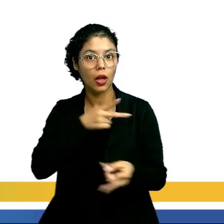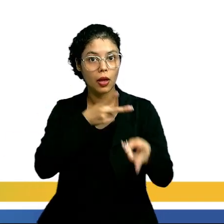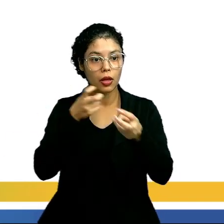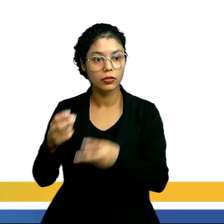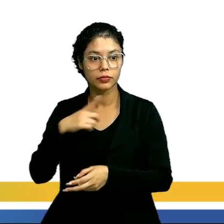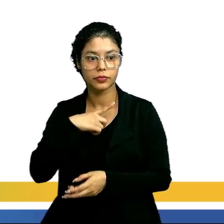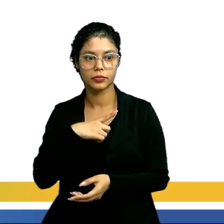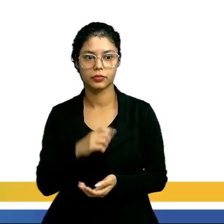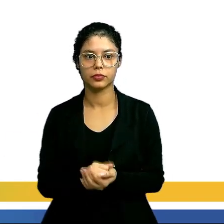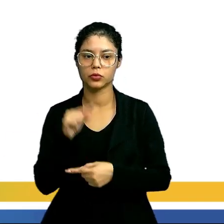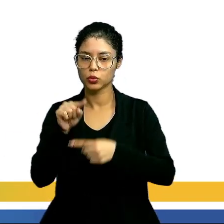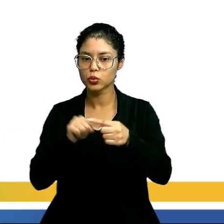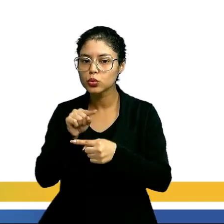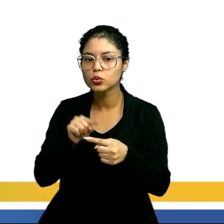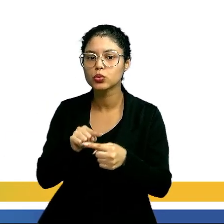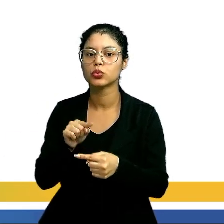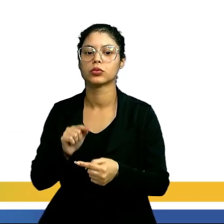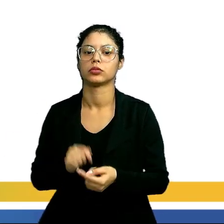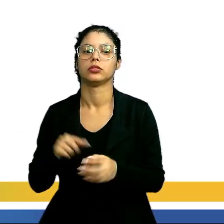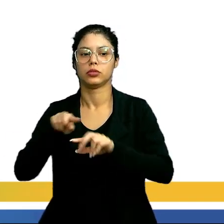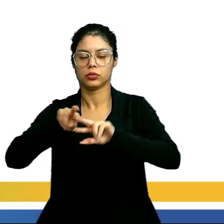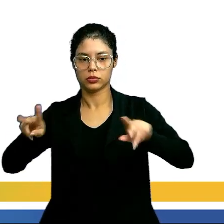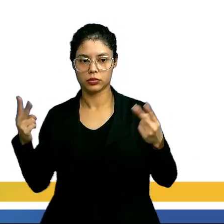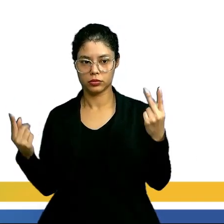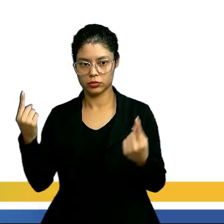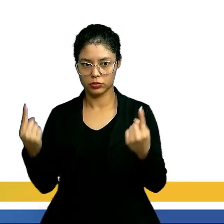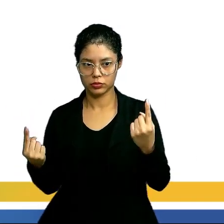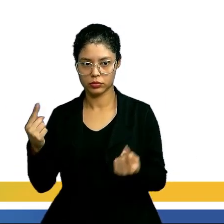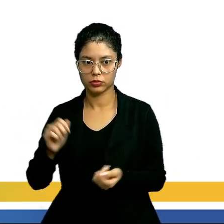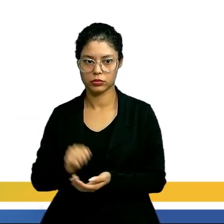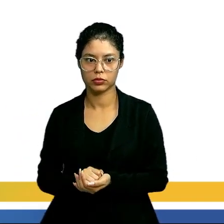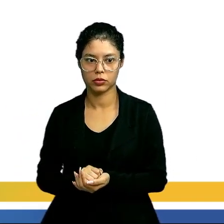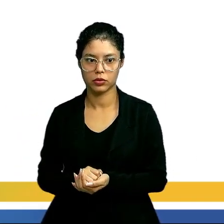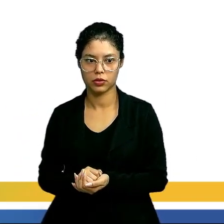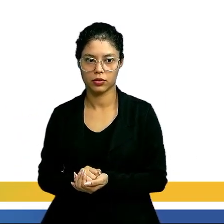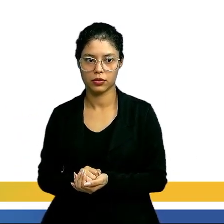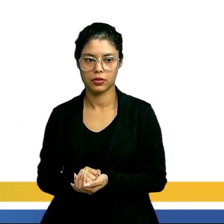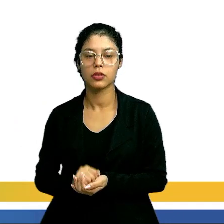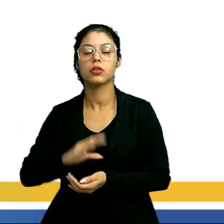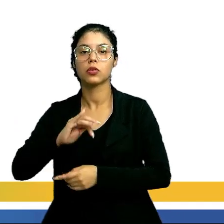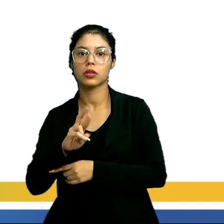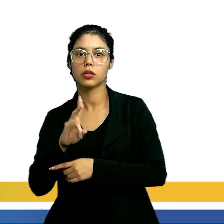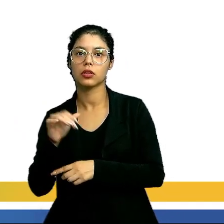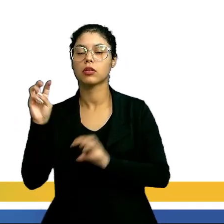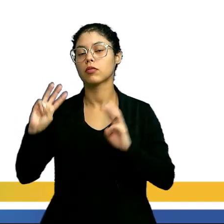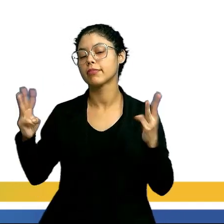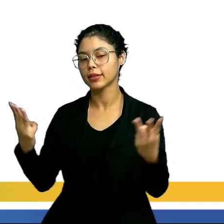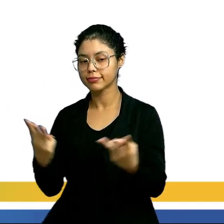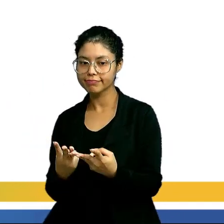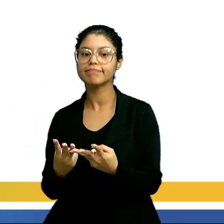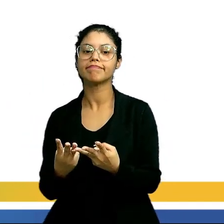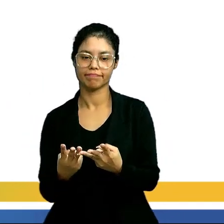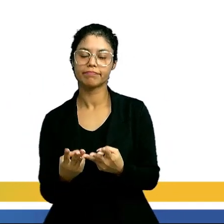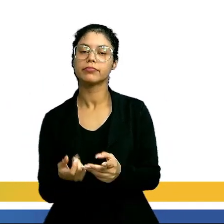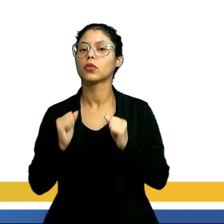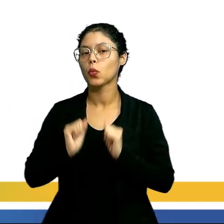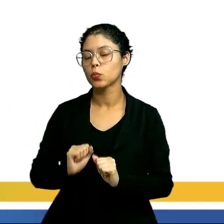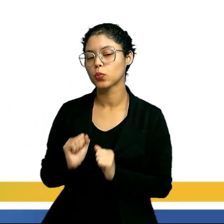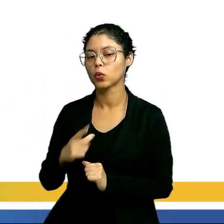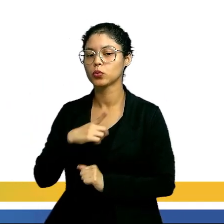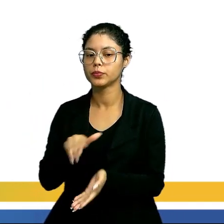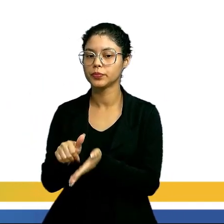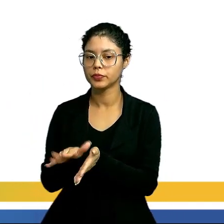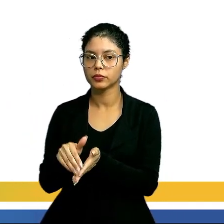Podemos observar que de ambos os lados da igualdade temos o coeficiente de massa. Essa massa, então, a gente